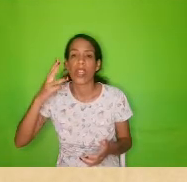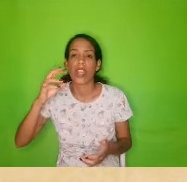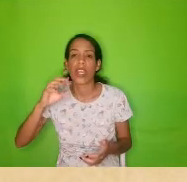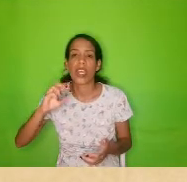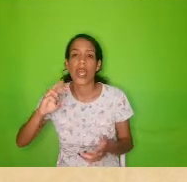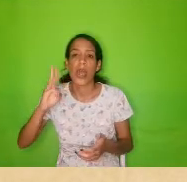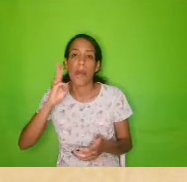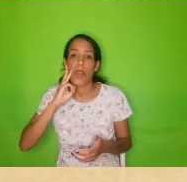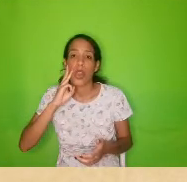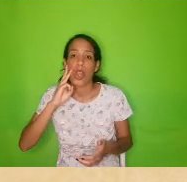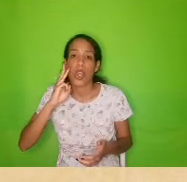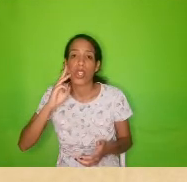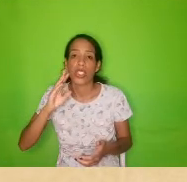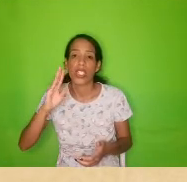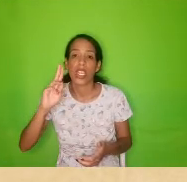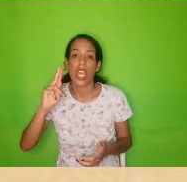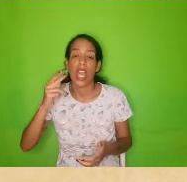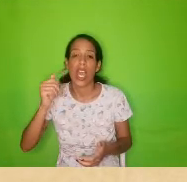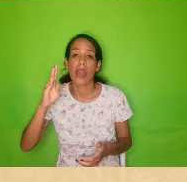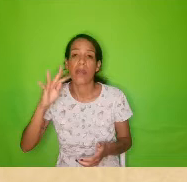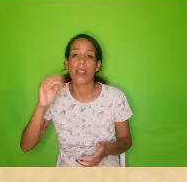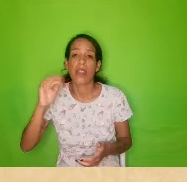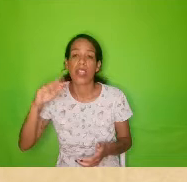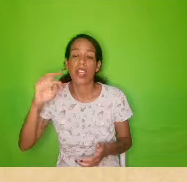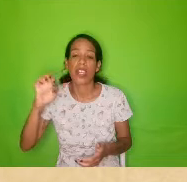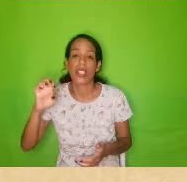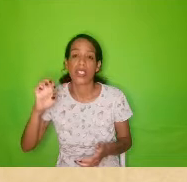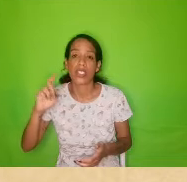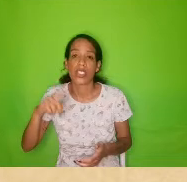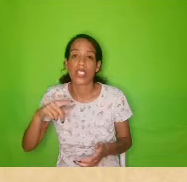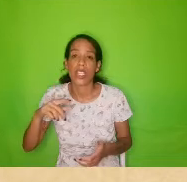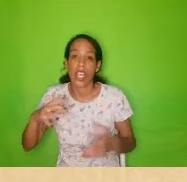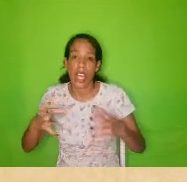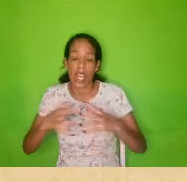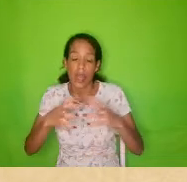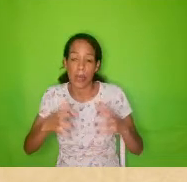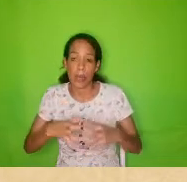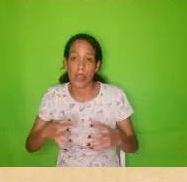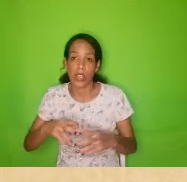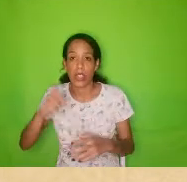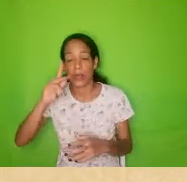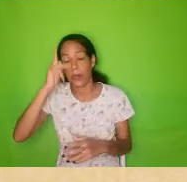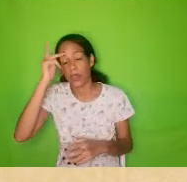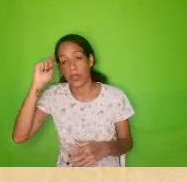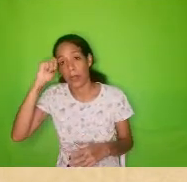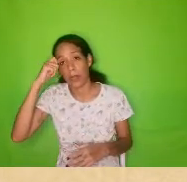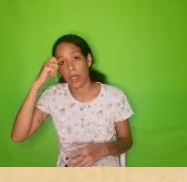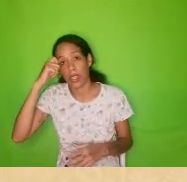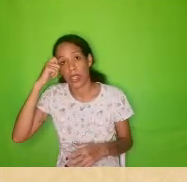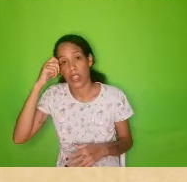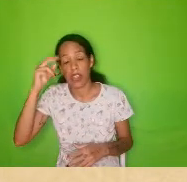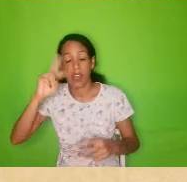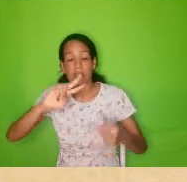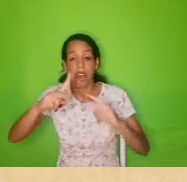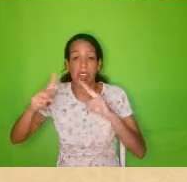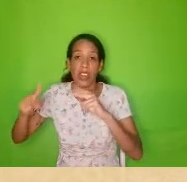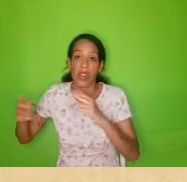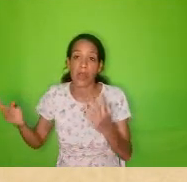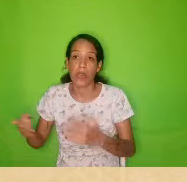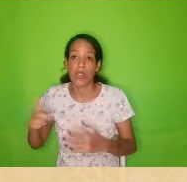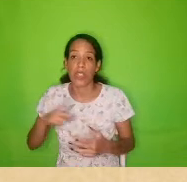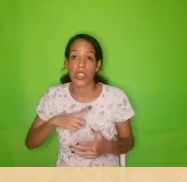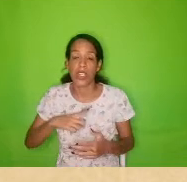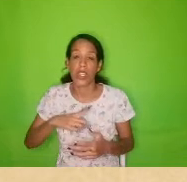Unidos tem 350 milhões de habitantes. A população negra nos Estados Unidos variou, mas hoje ela está em torno